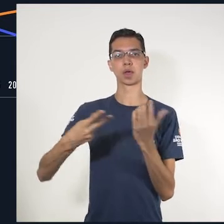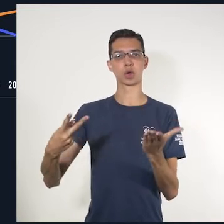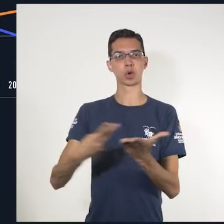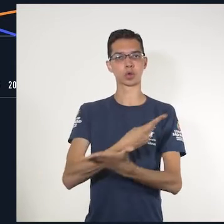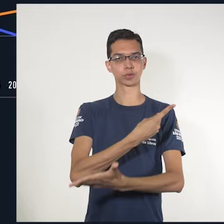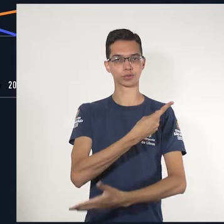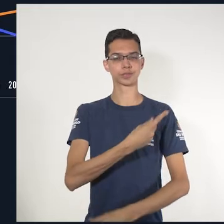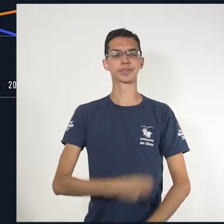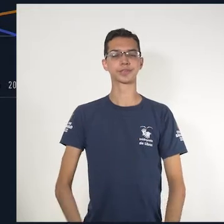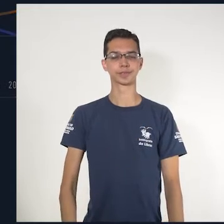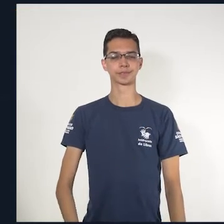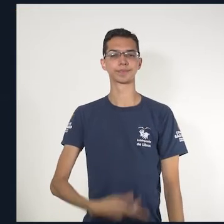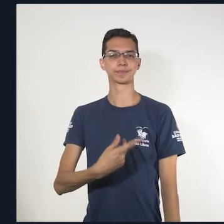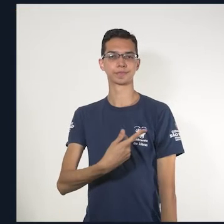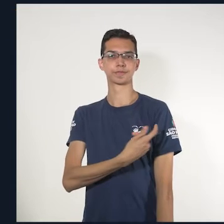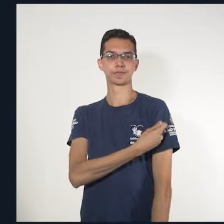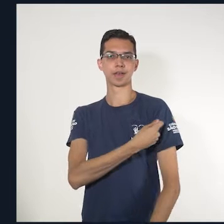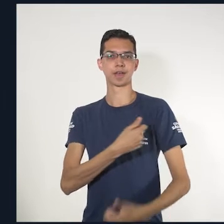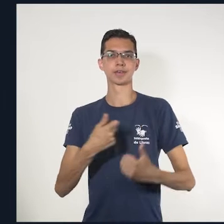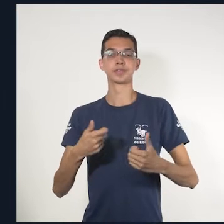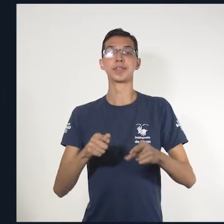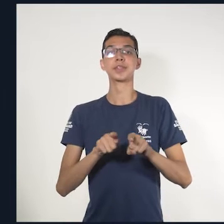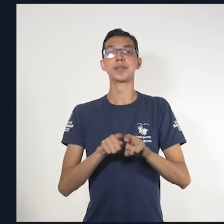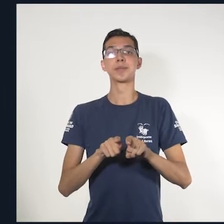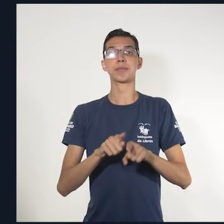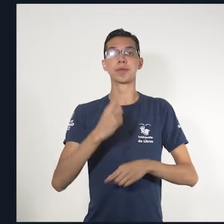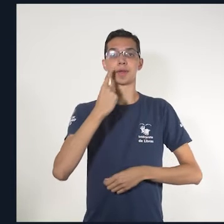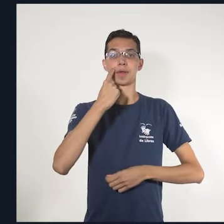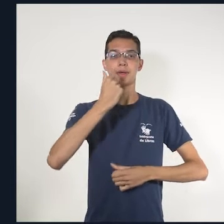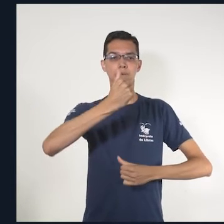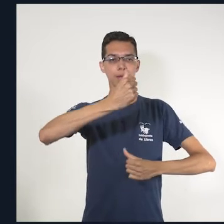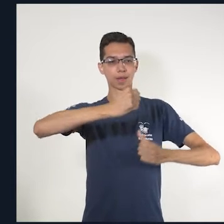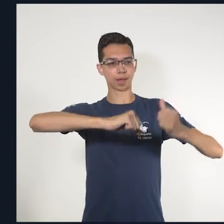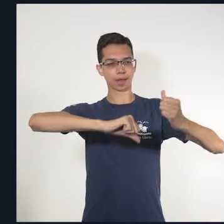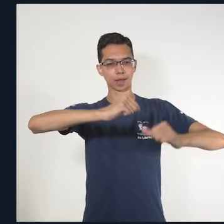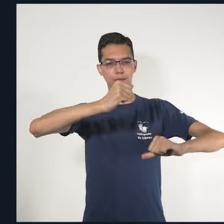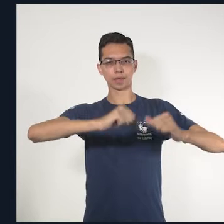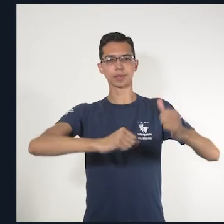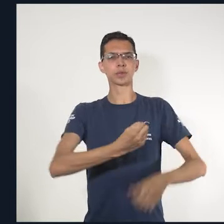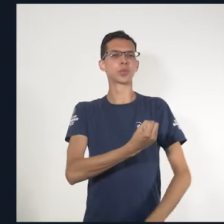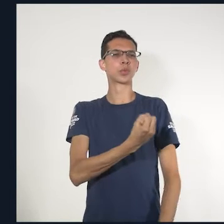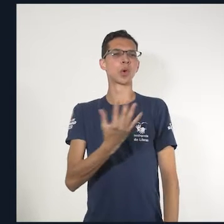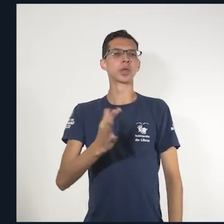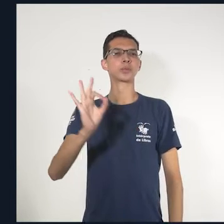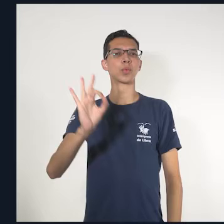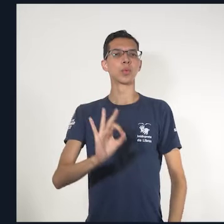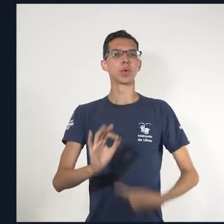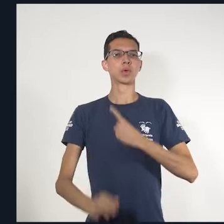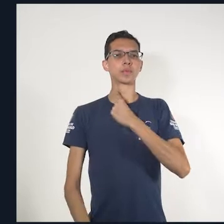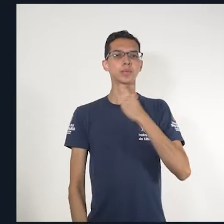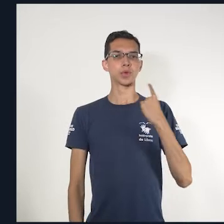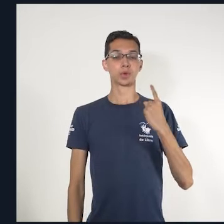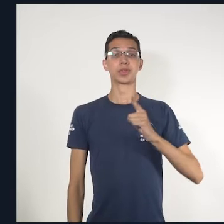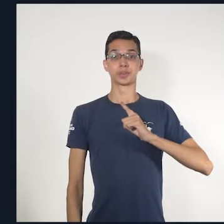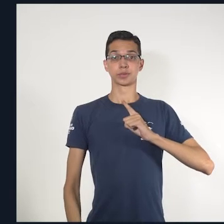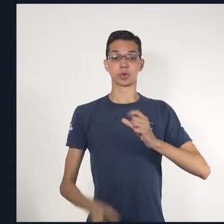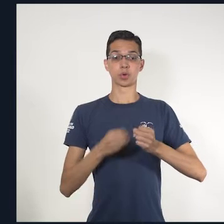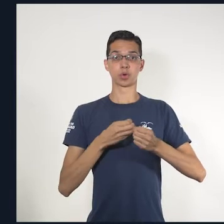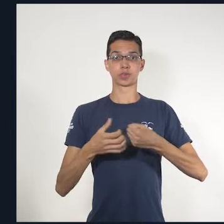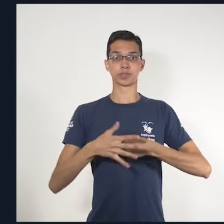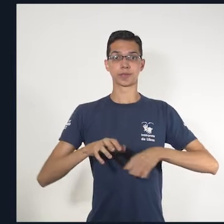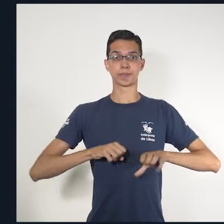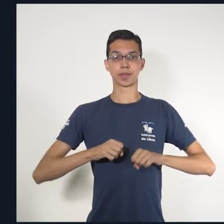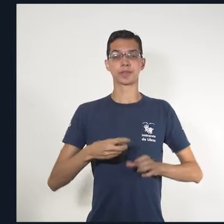da vacinação. A análise dos óbitos também, a distribuição de óbitos confirmados para a Covid, segundo a